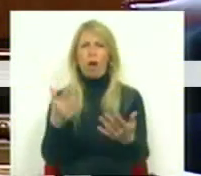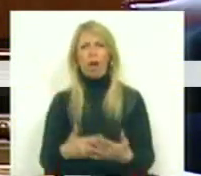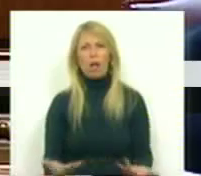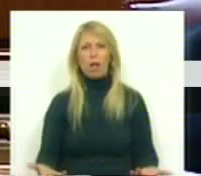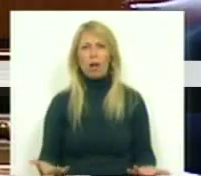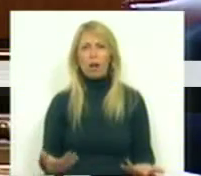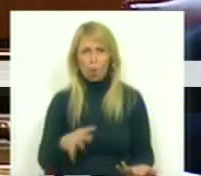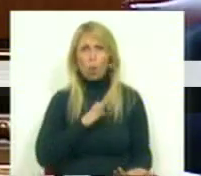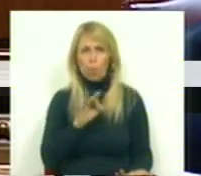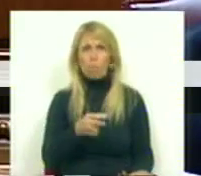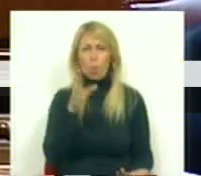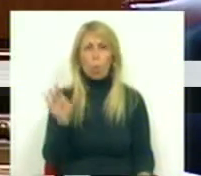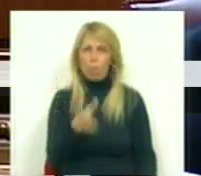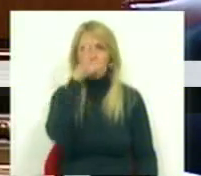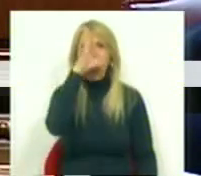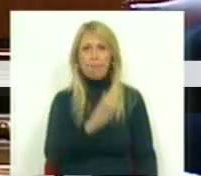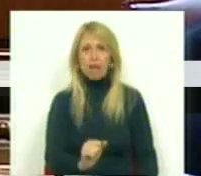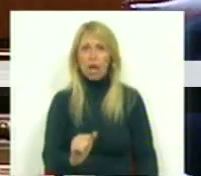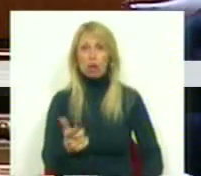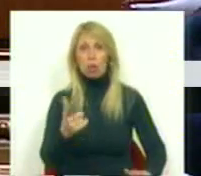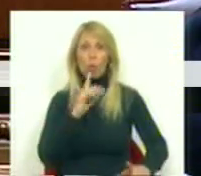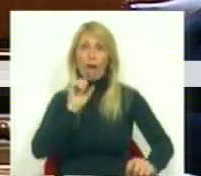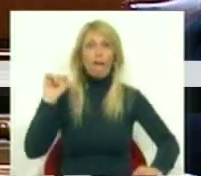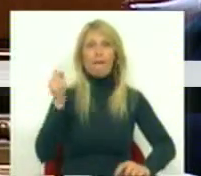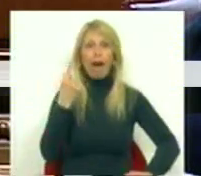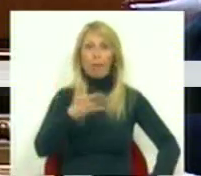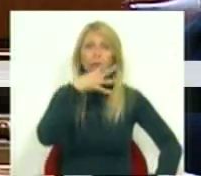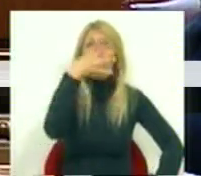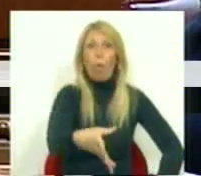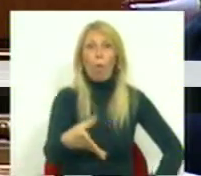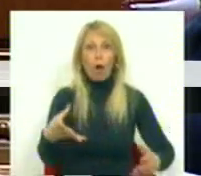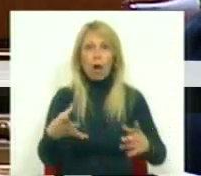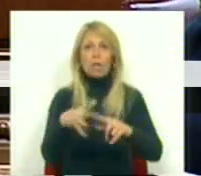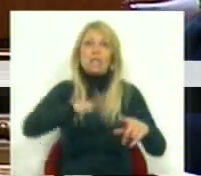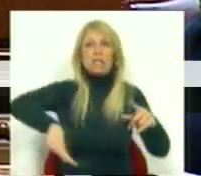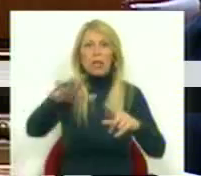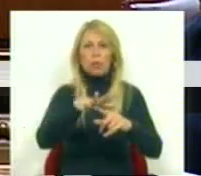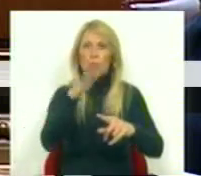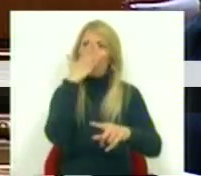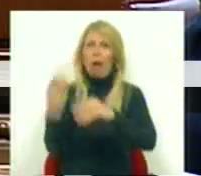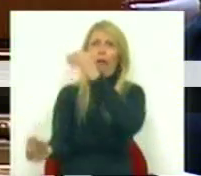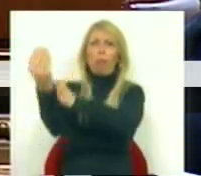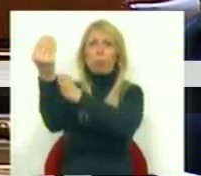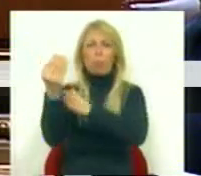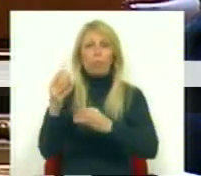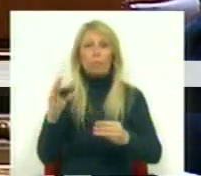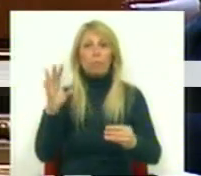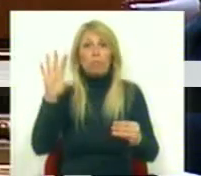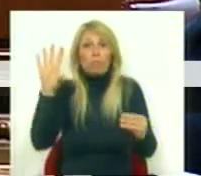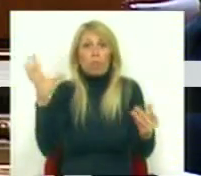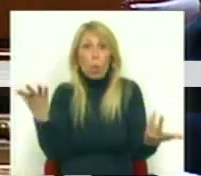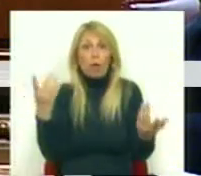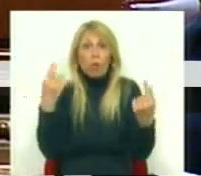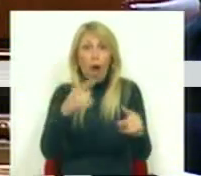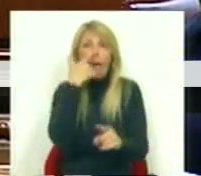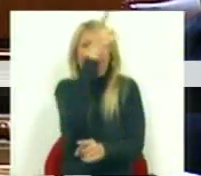precipite, admitindo situações que parecem paradoxais, quando elas partem de gente que sabe o que